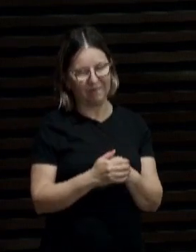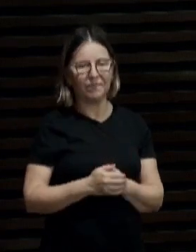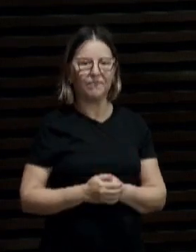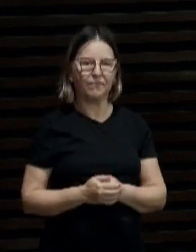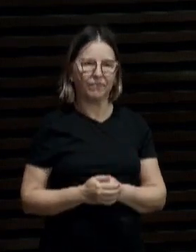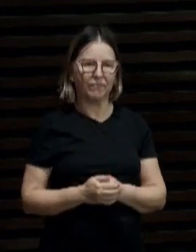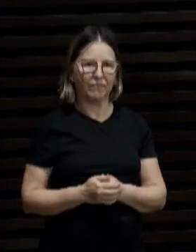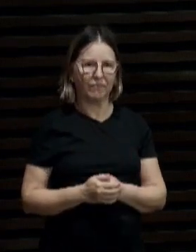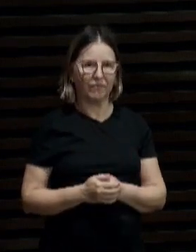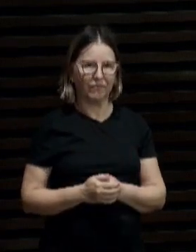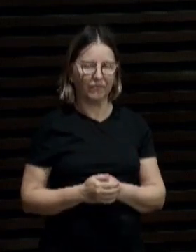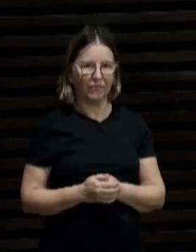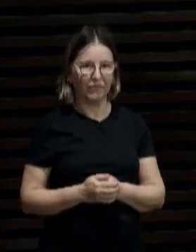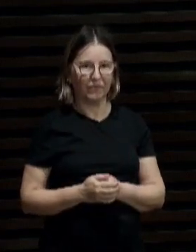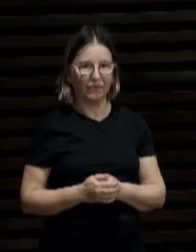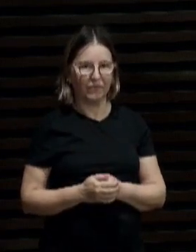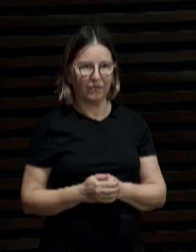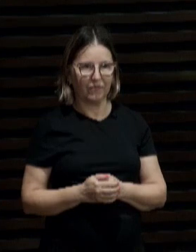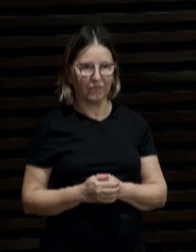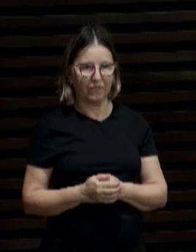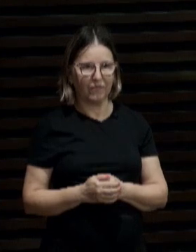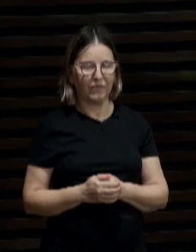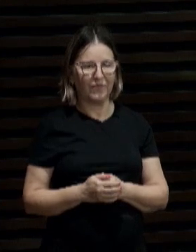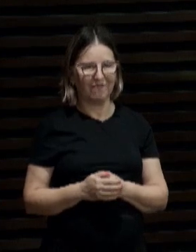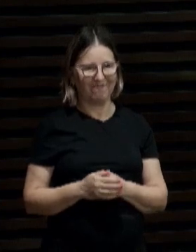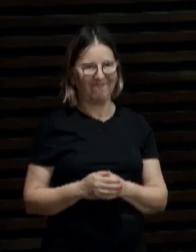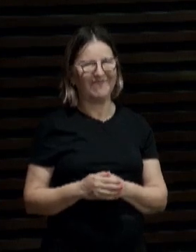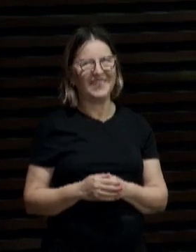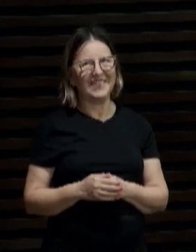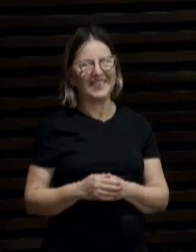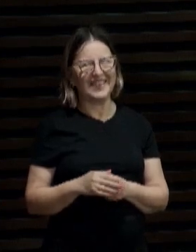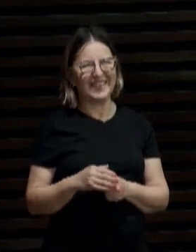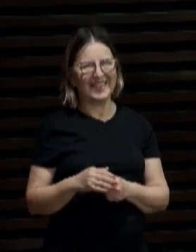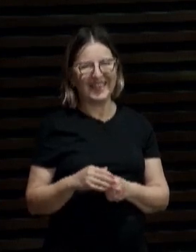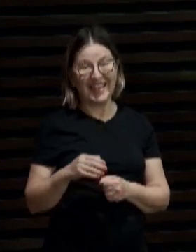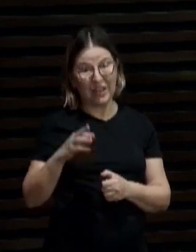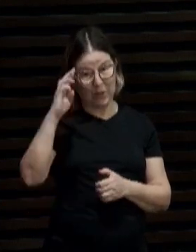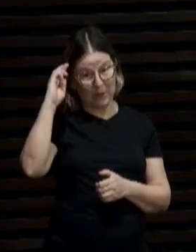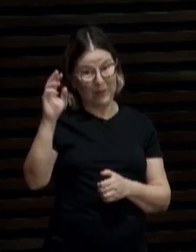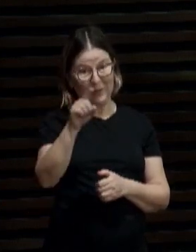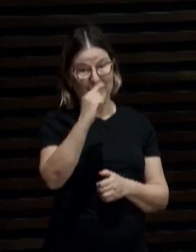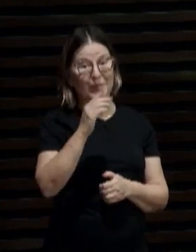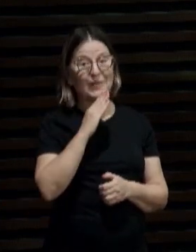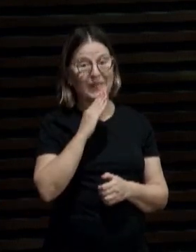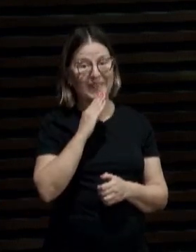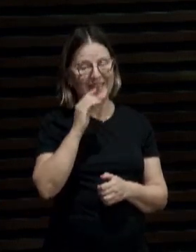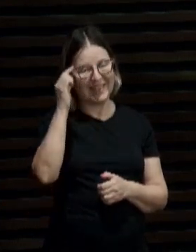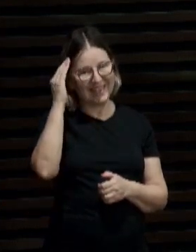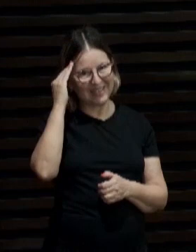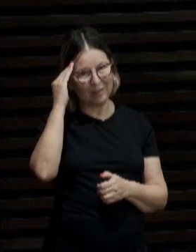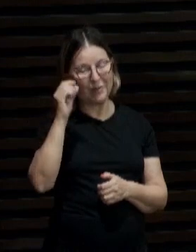Como é que é o nome daquele filme? Eu sei o que vocês fizeram no verão passado, não é assim? Ele nos conhece, Ele conhece os